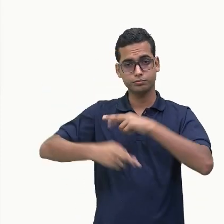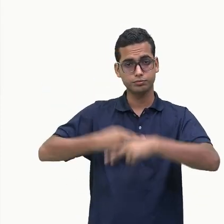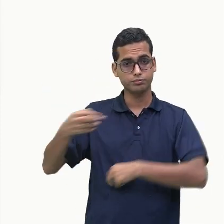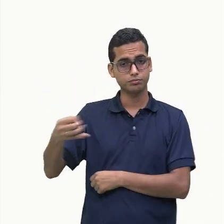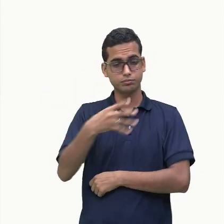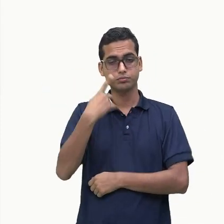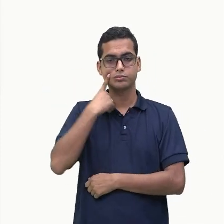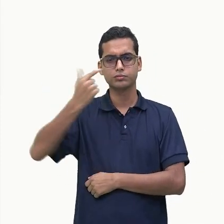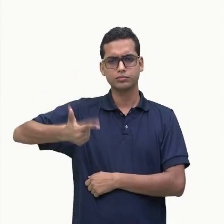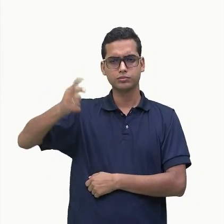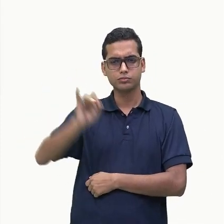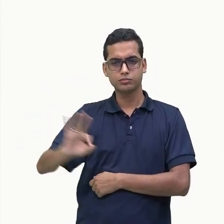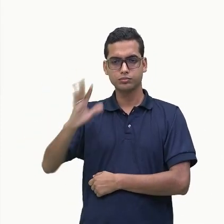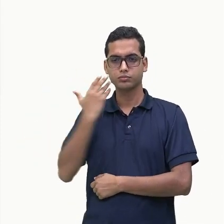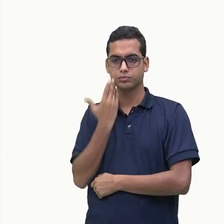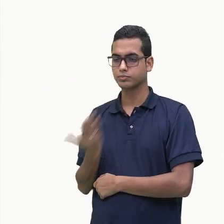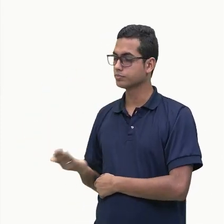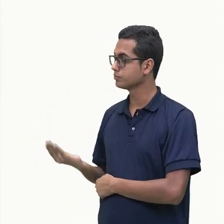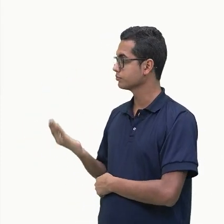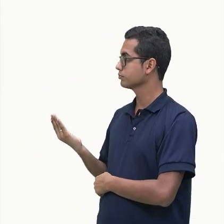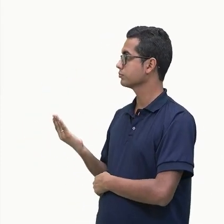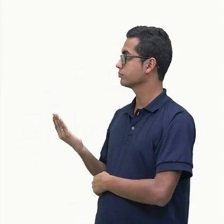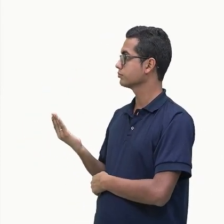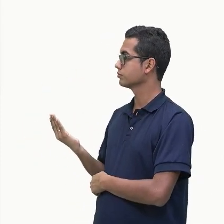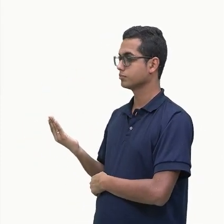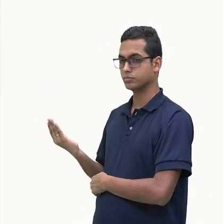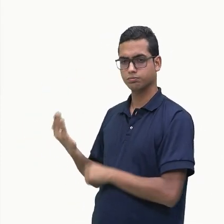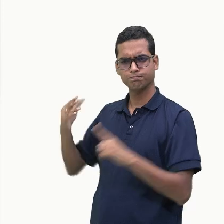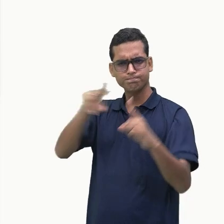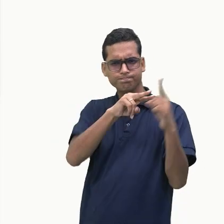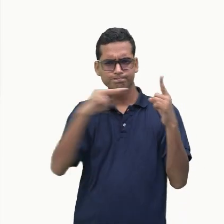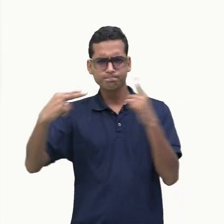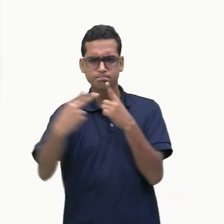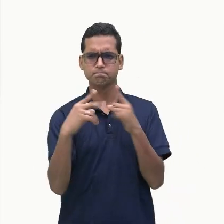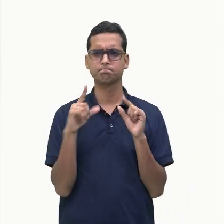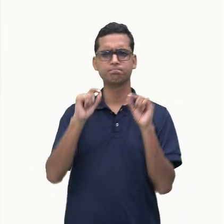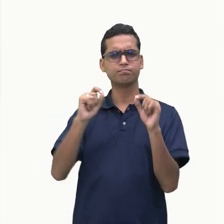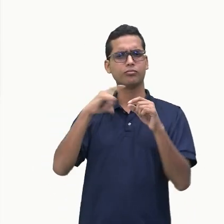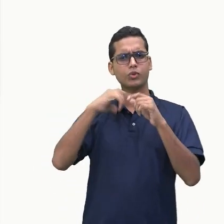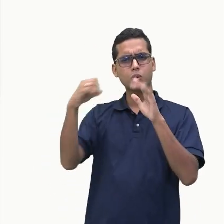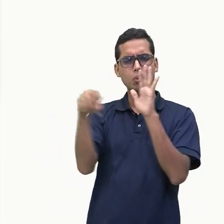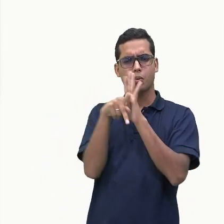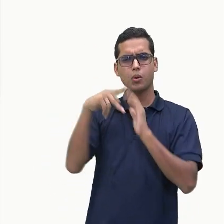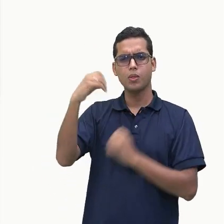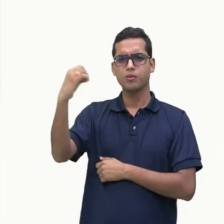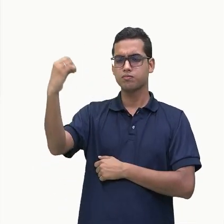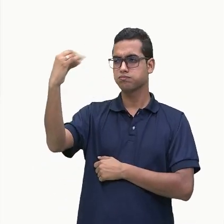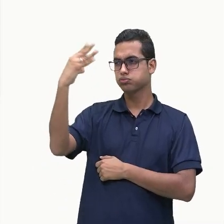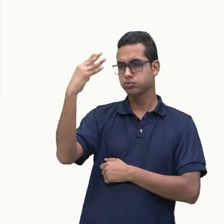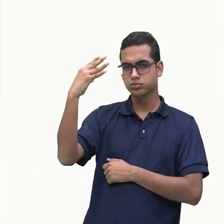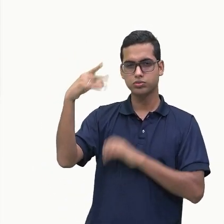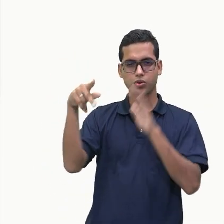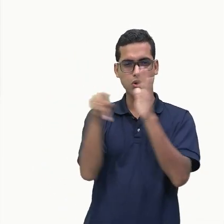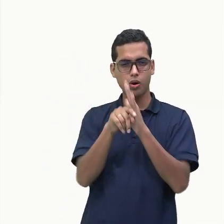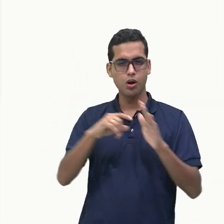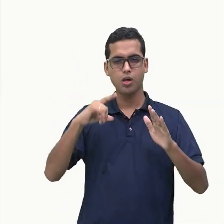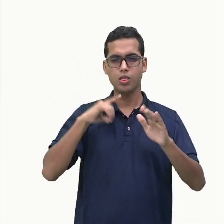quê? Justamente essa perspectiva, essa luz que vem na